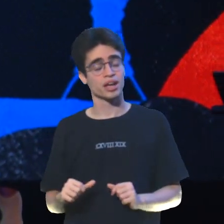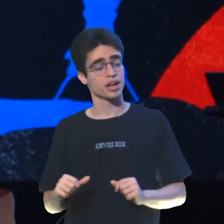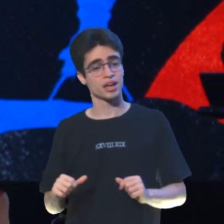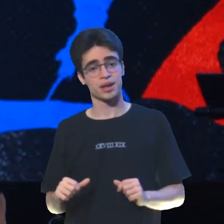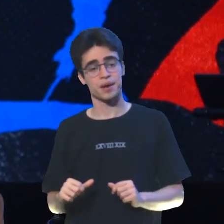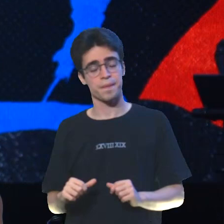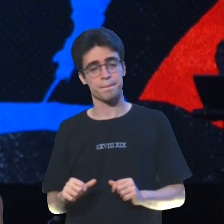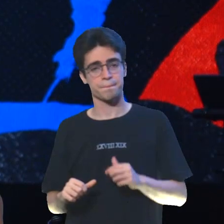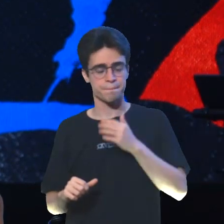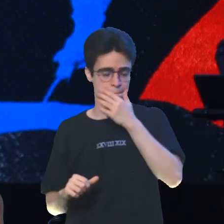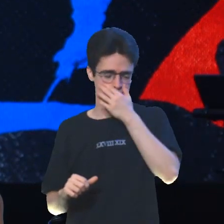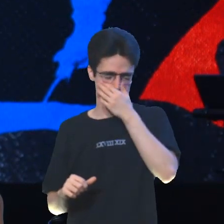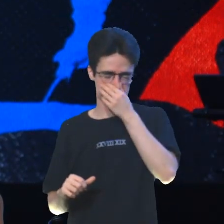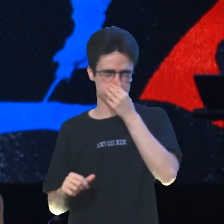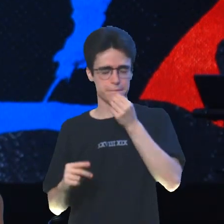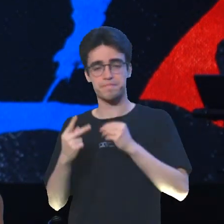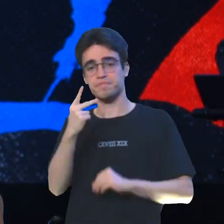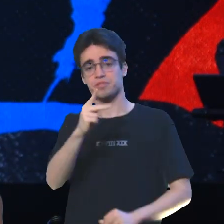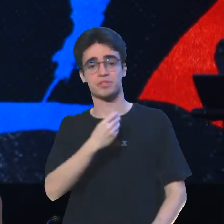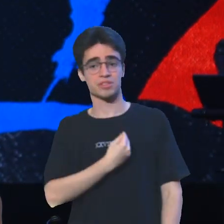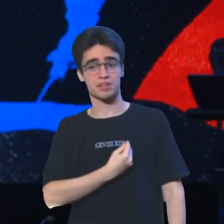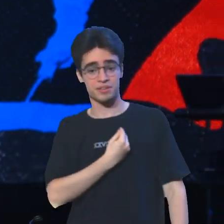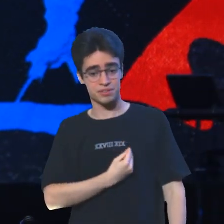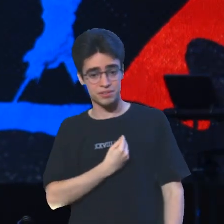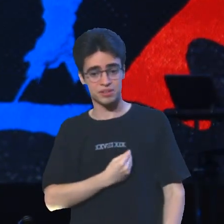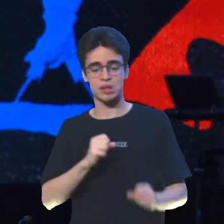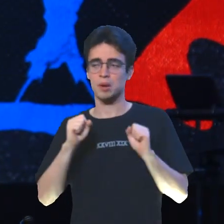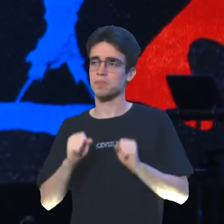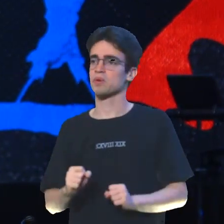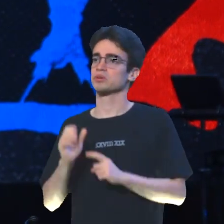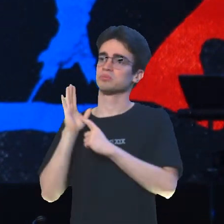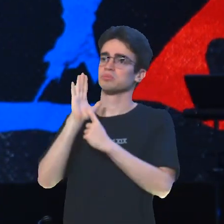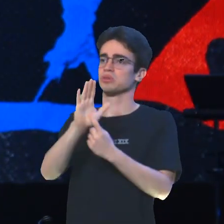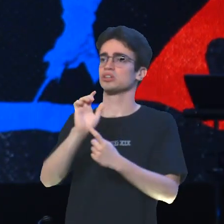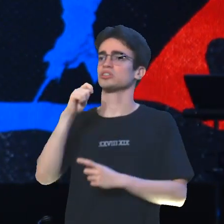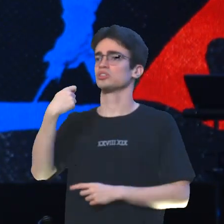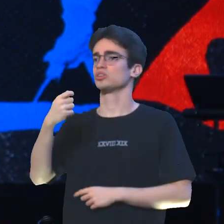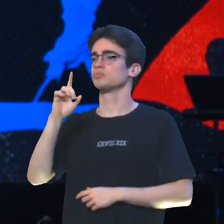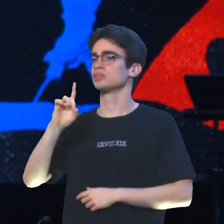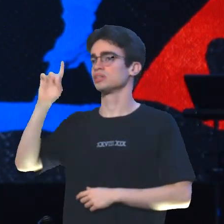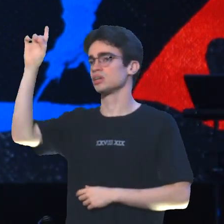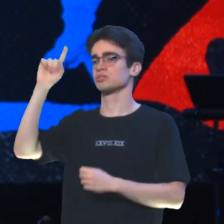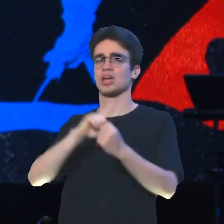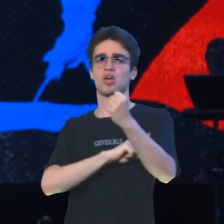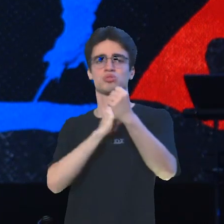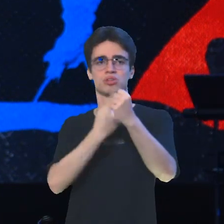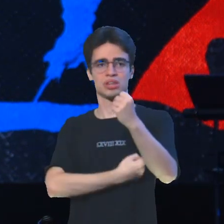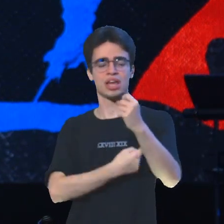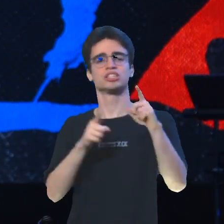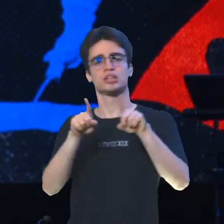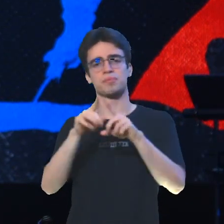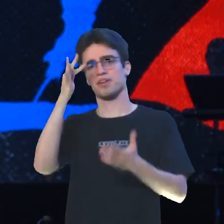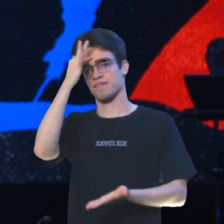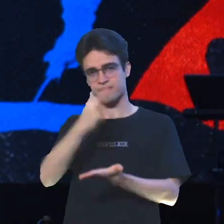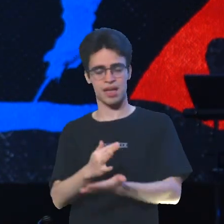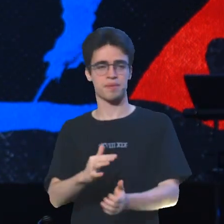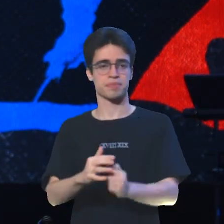que a sua vida acompanhe um sinal de autoridade e fé.